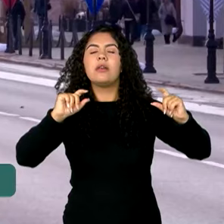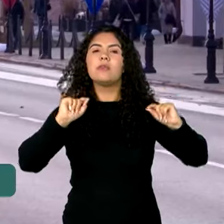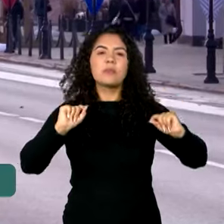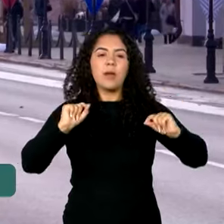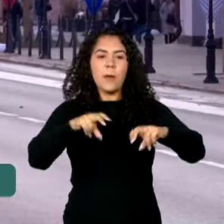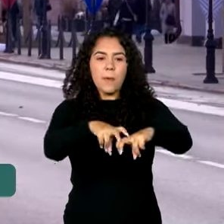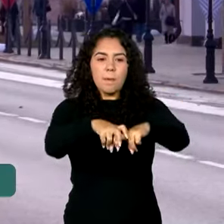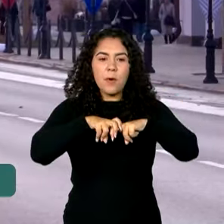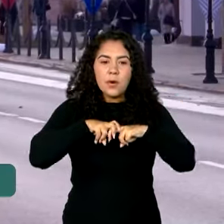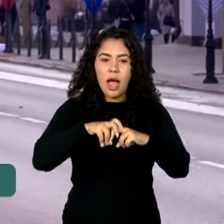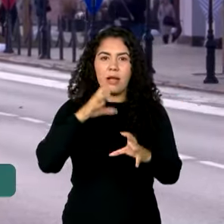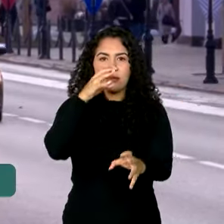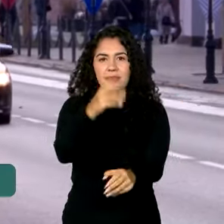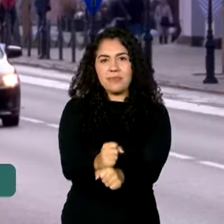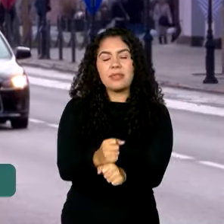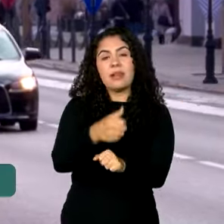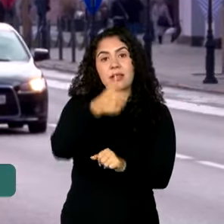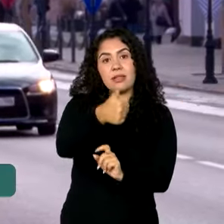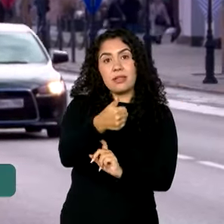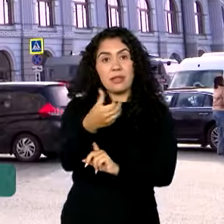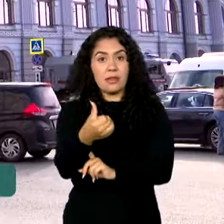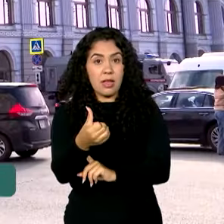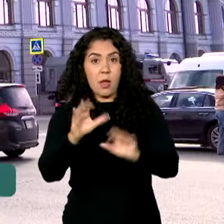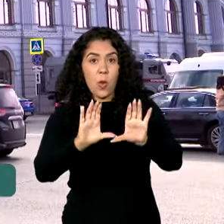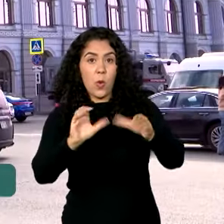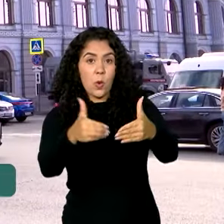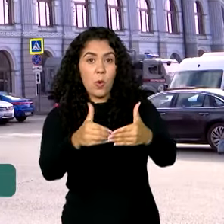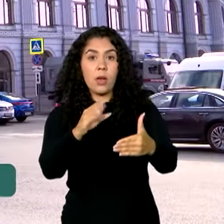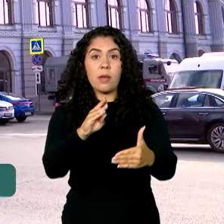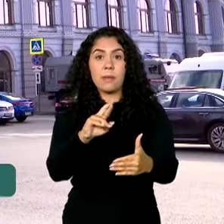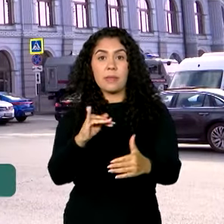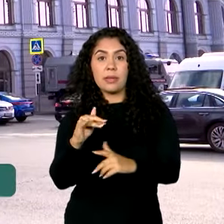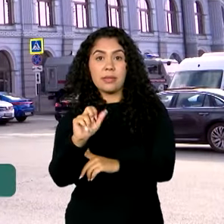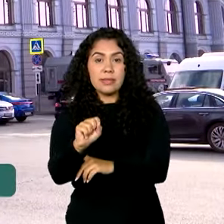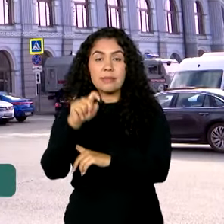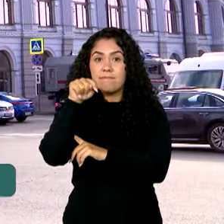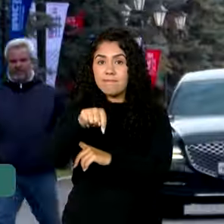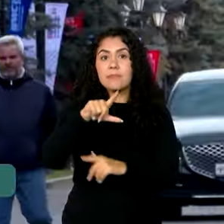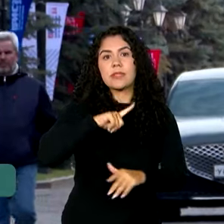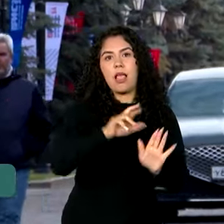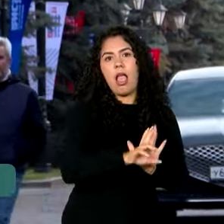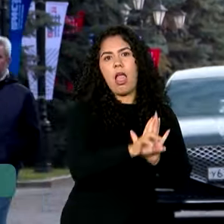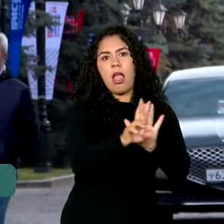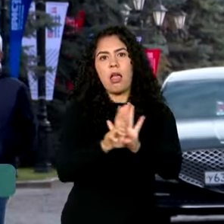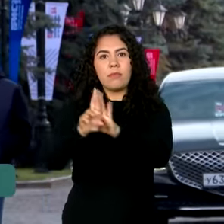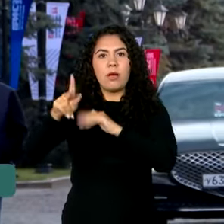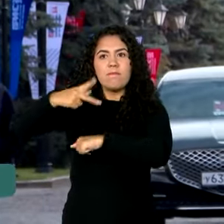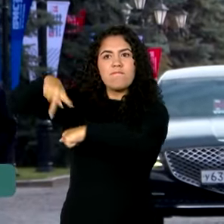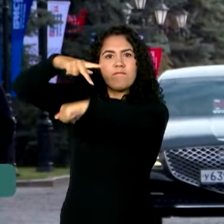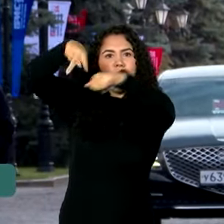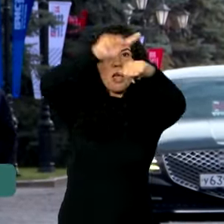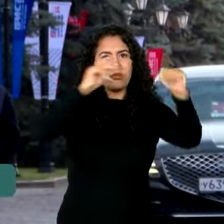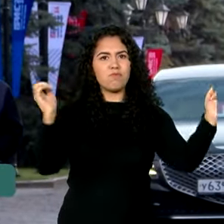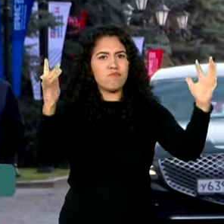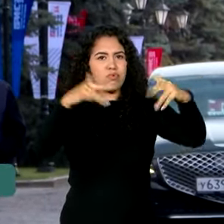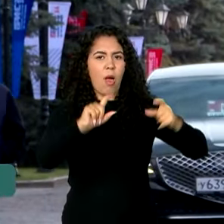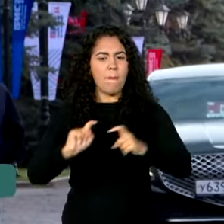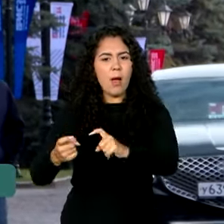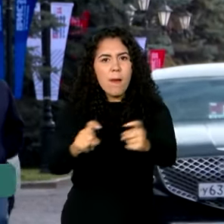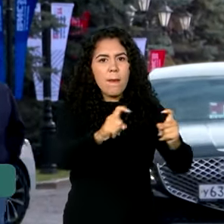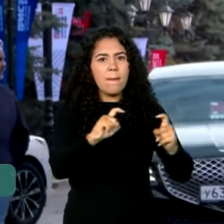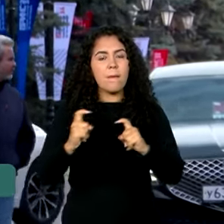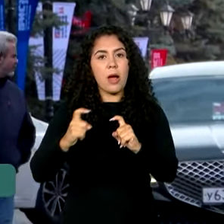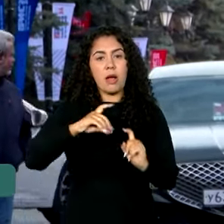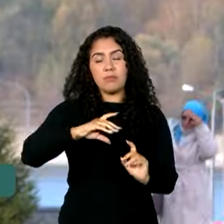ao sediar a 16ª cúpula do BRICS, bloco que reúne as maiores economias emergentes do mundo. Esse é